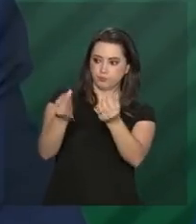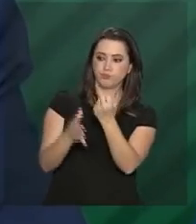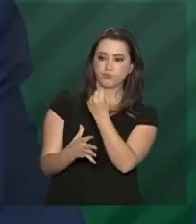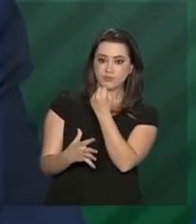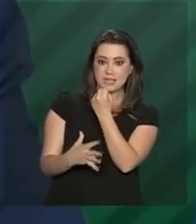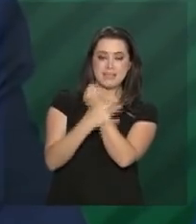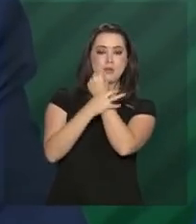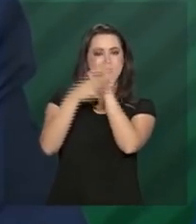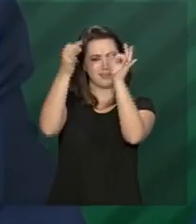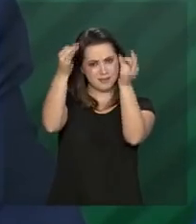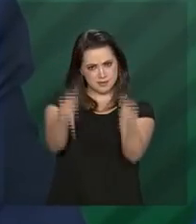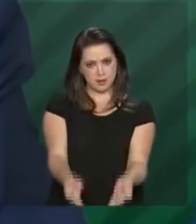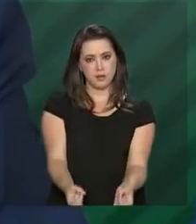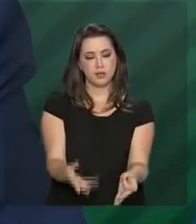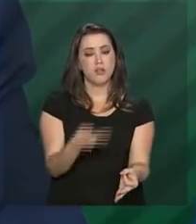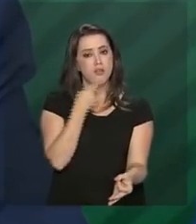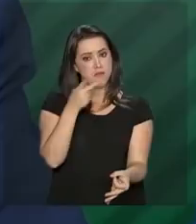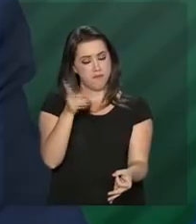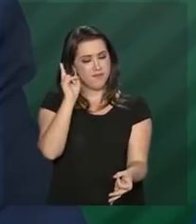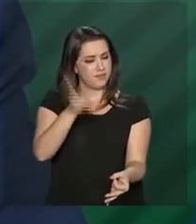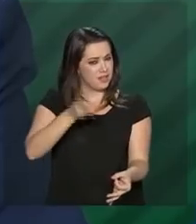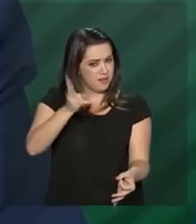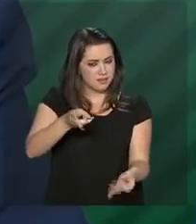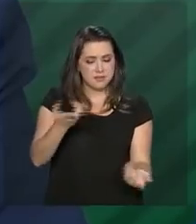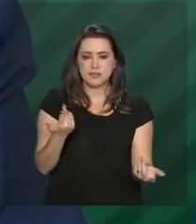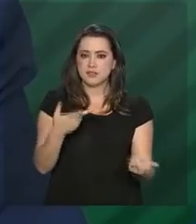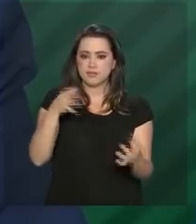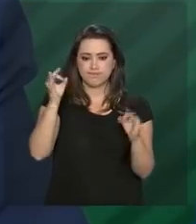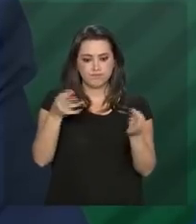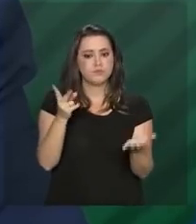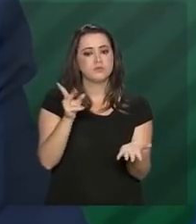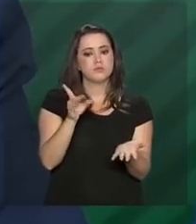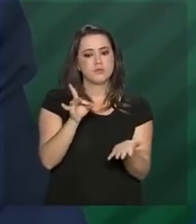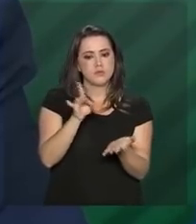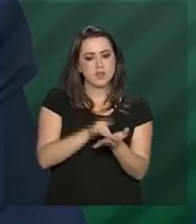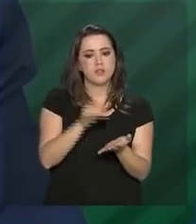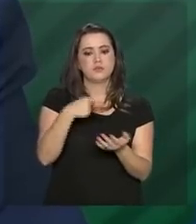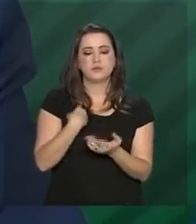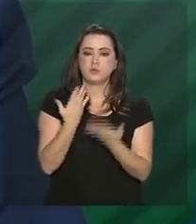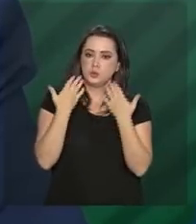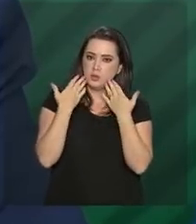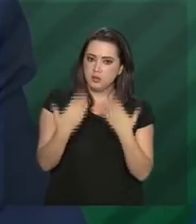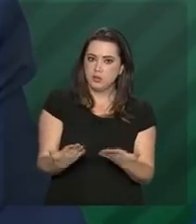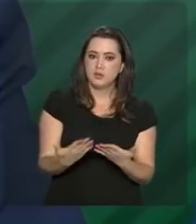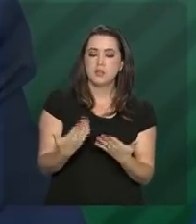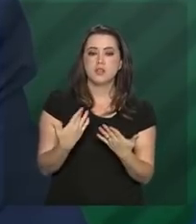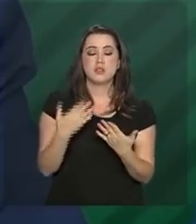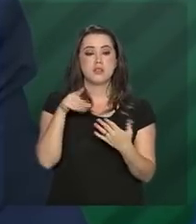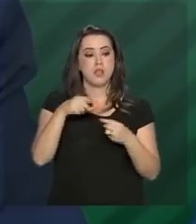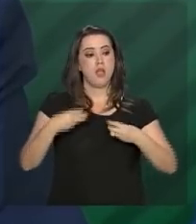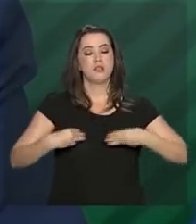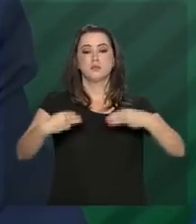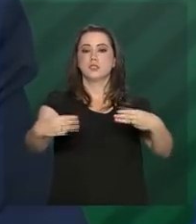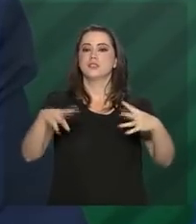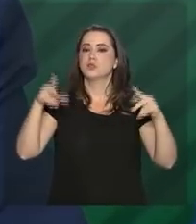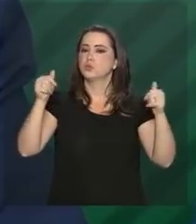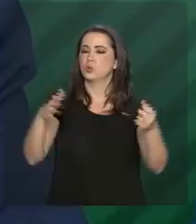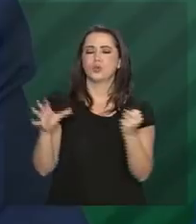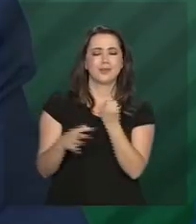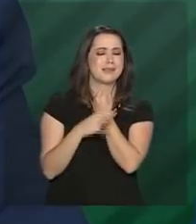e eu gostaria de assegurar com muita firmeza, a esplanada estará absolutamente